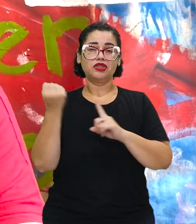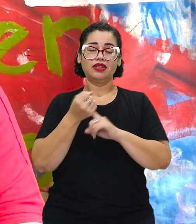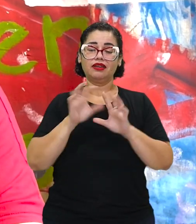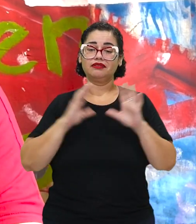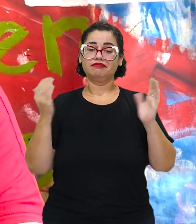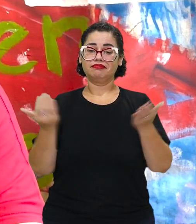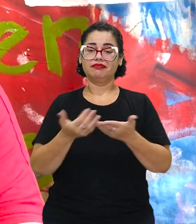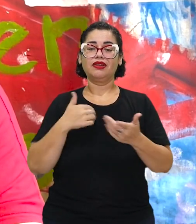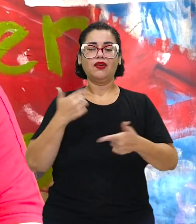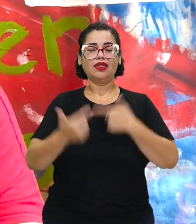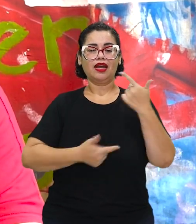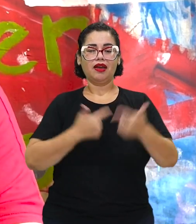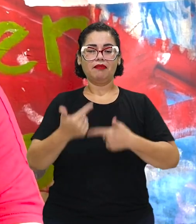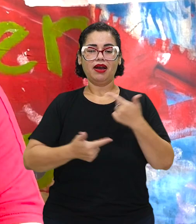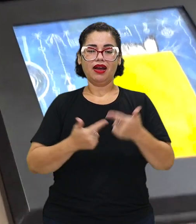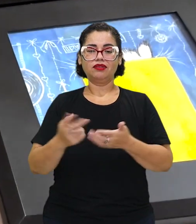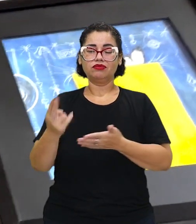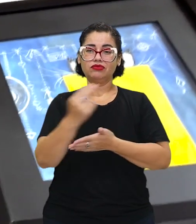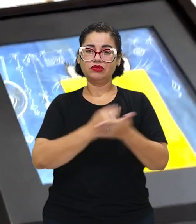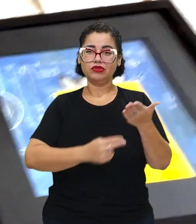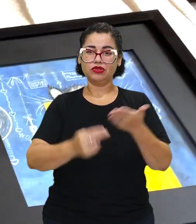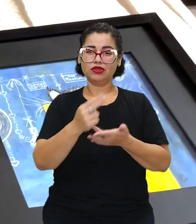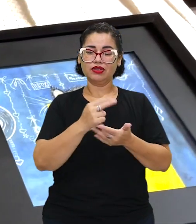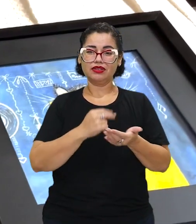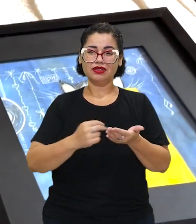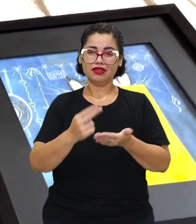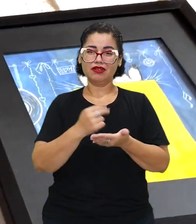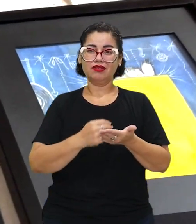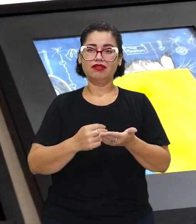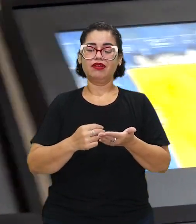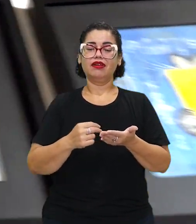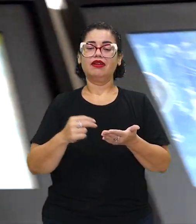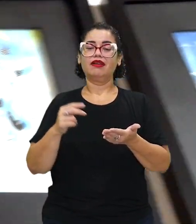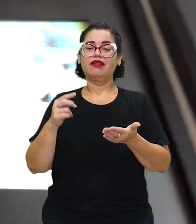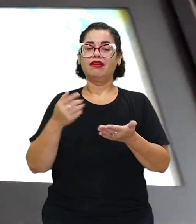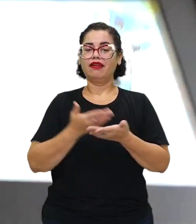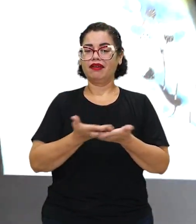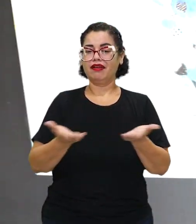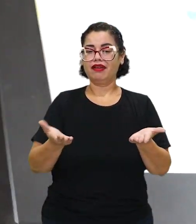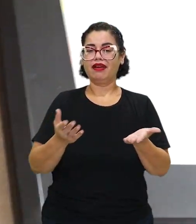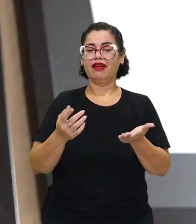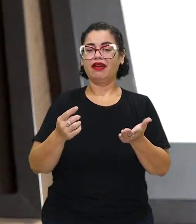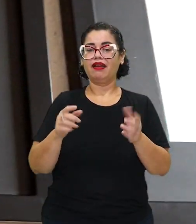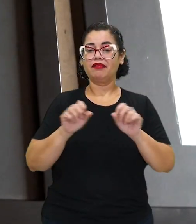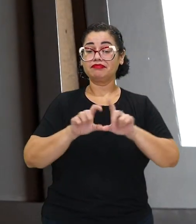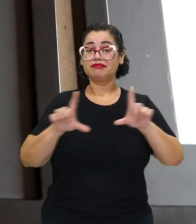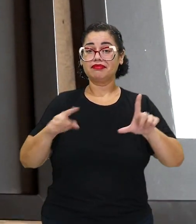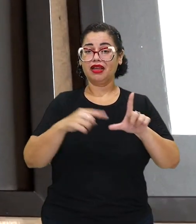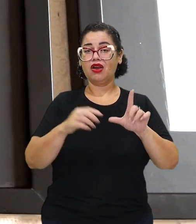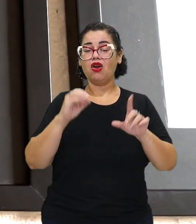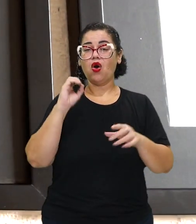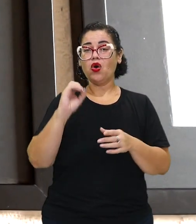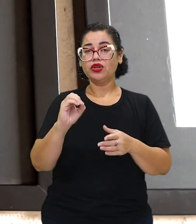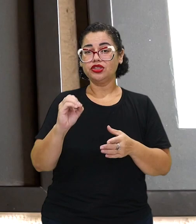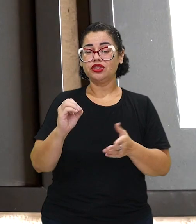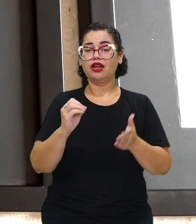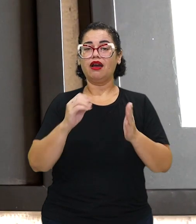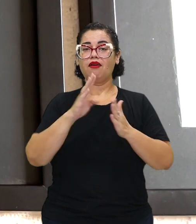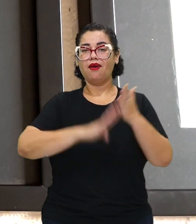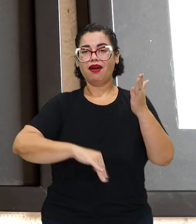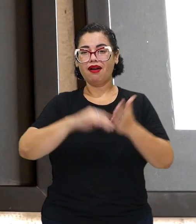de uma sociedade em geral. O trabalho de ilustração, aqui são as